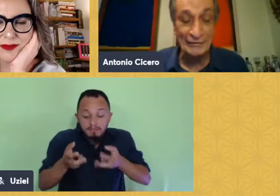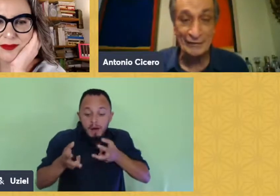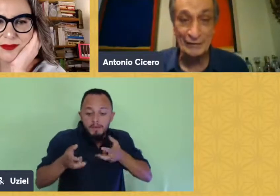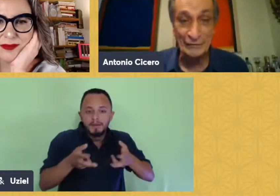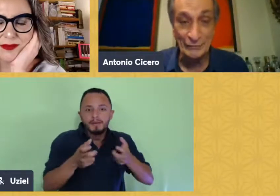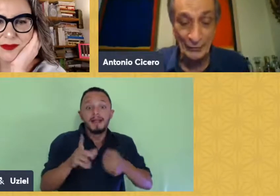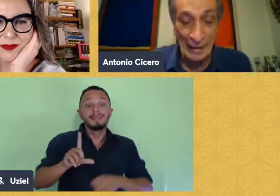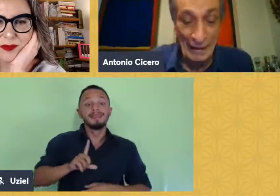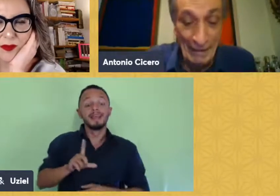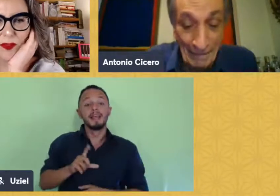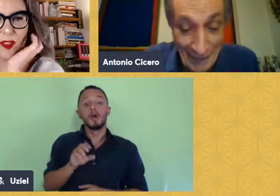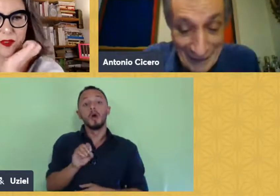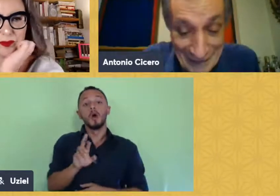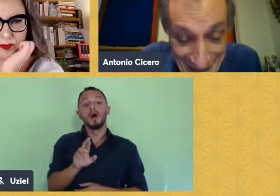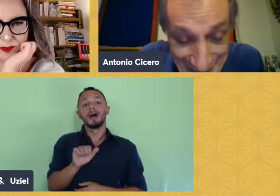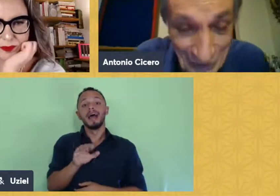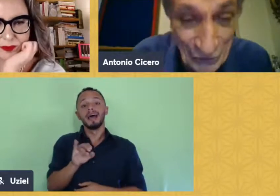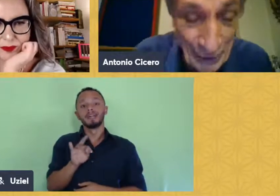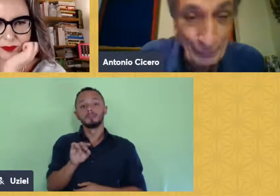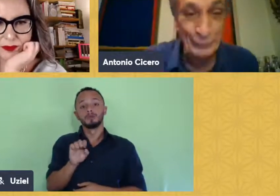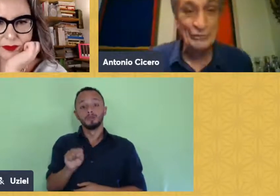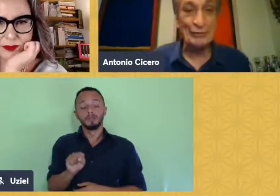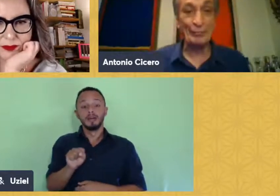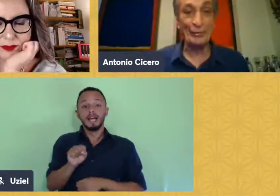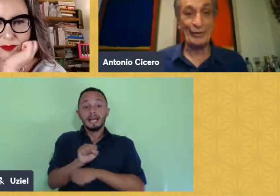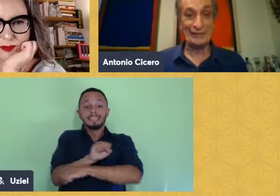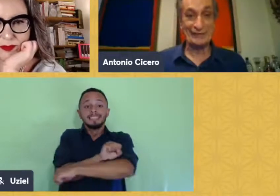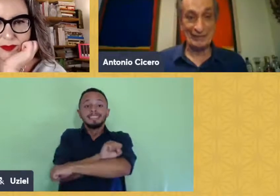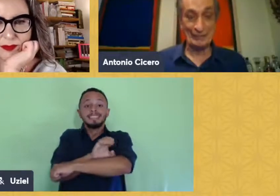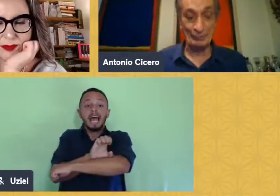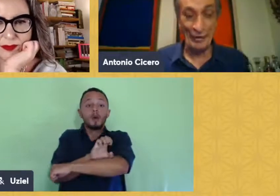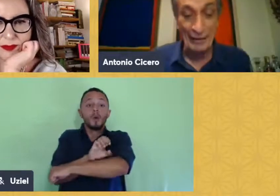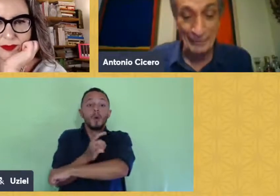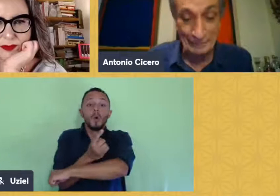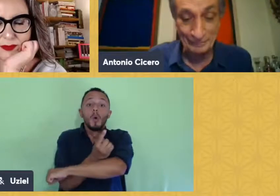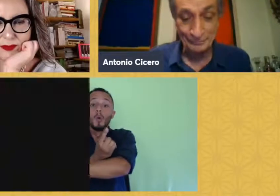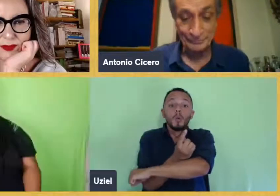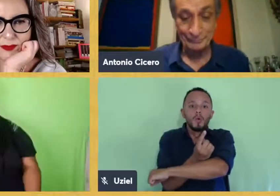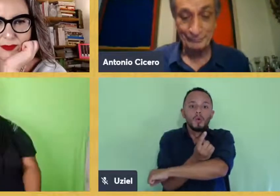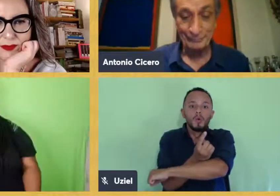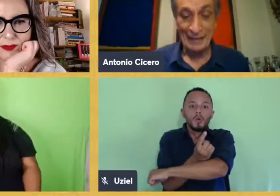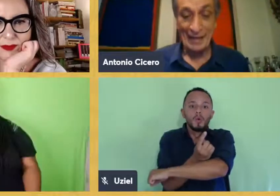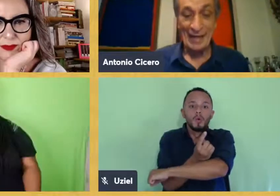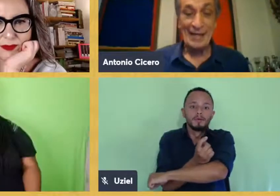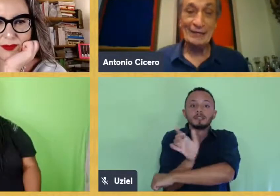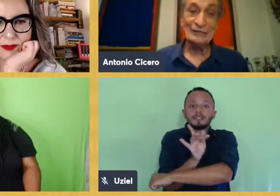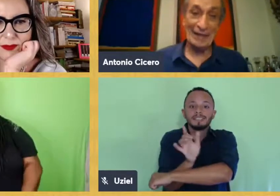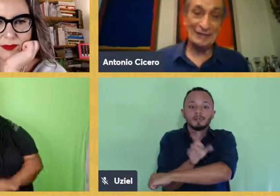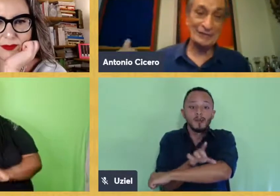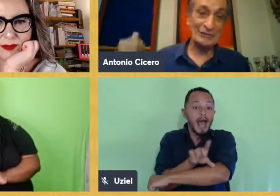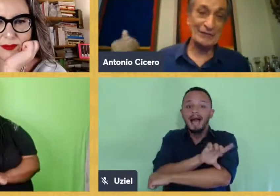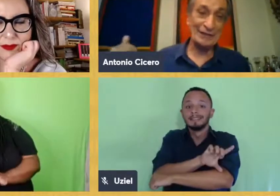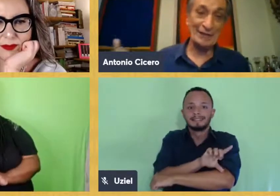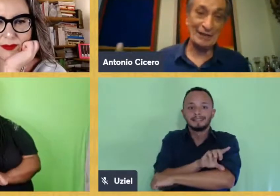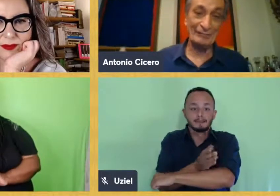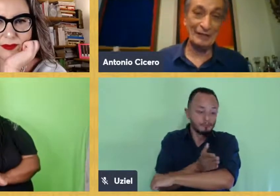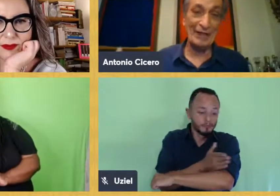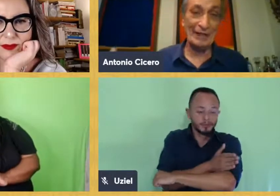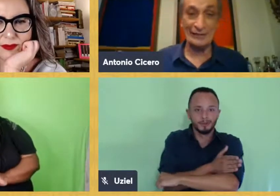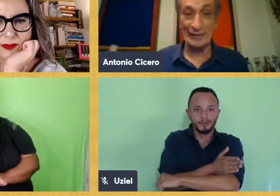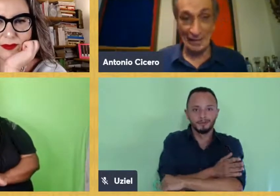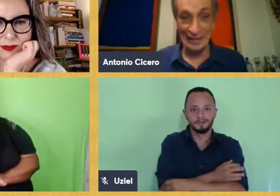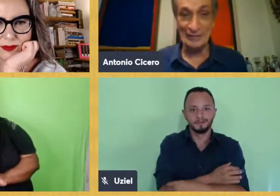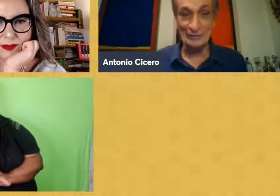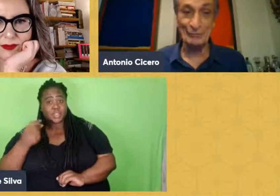século I a.C. Mas esse tipo de poesia, de poema, já existia a Van